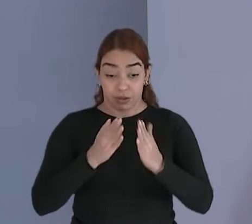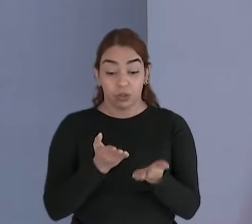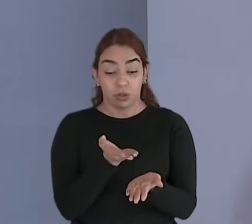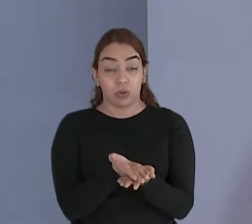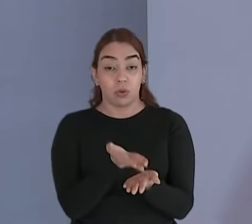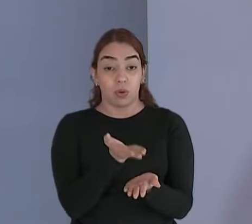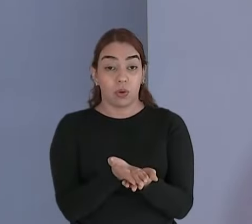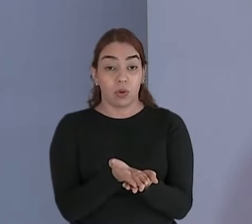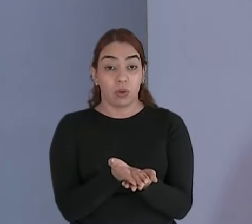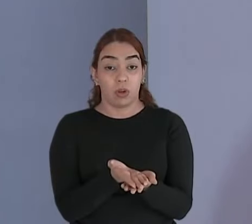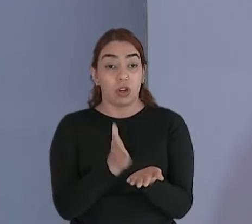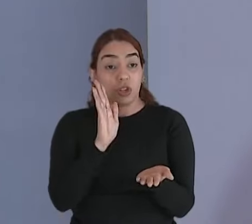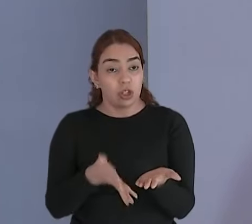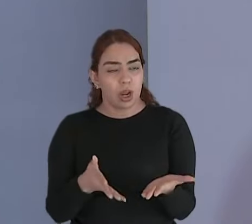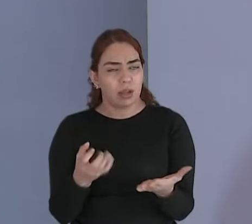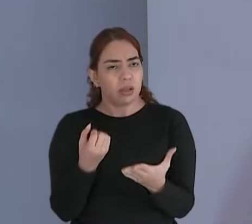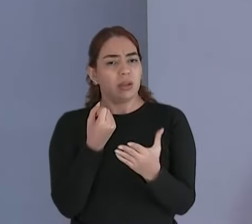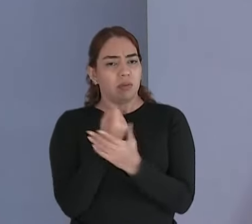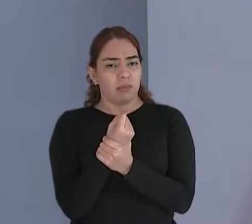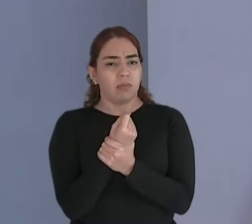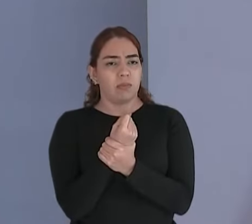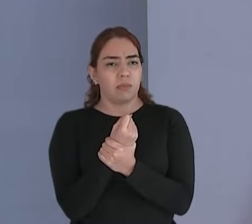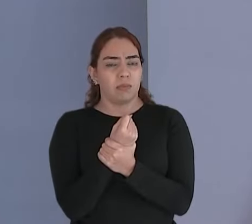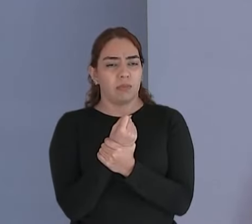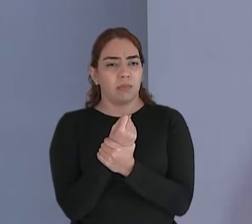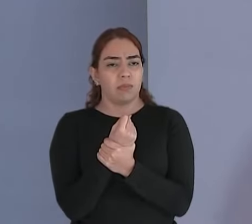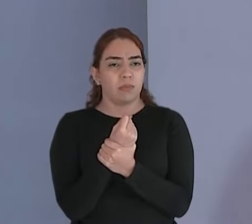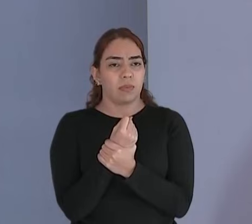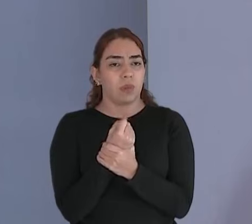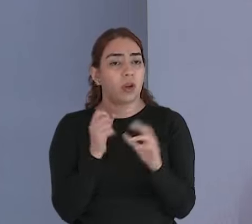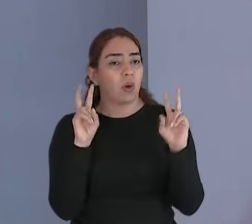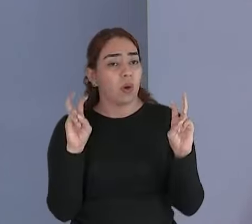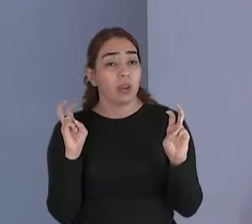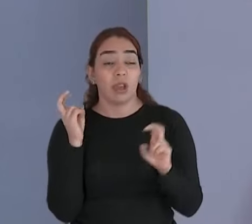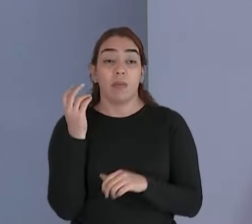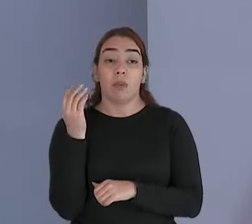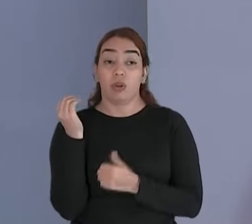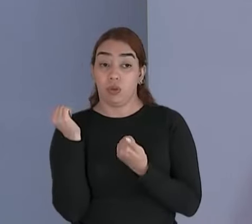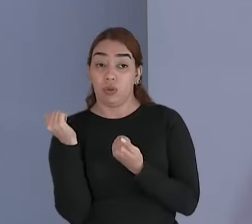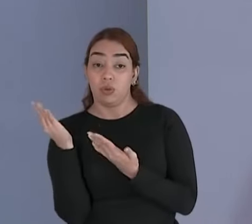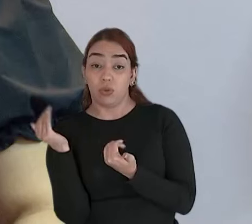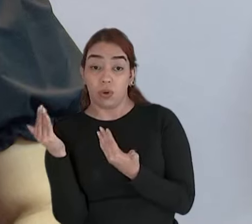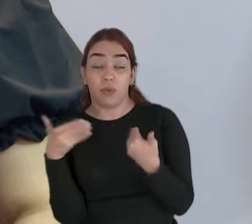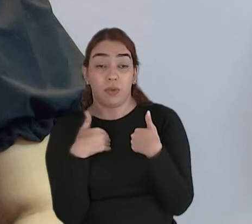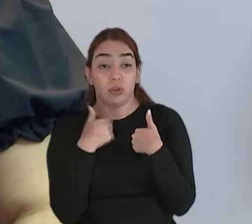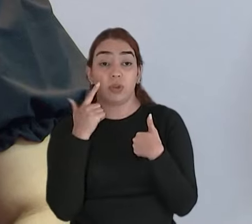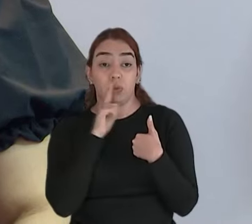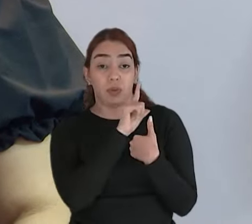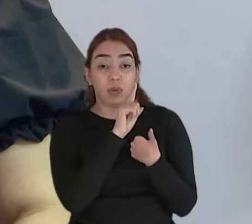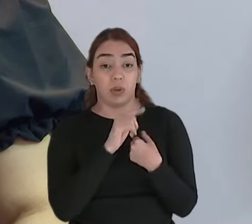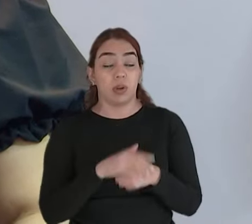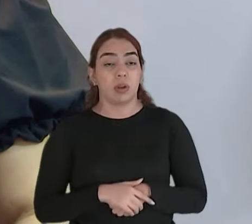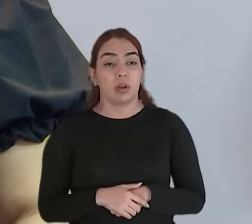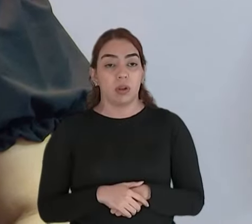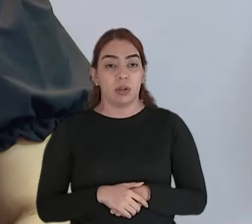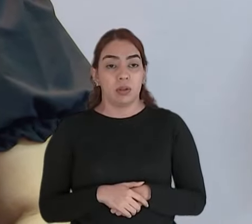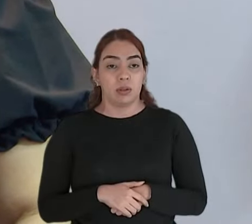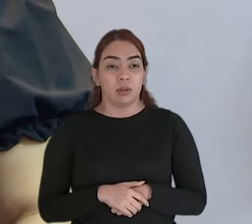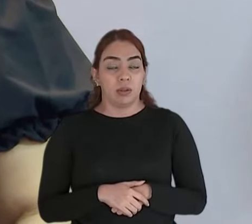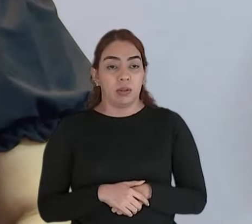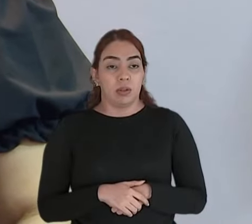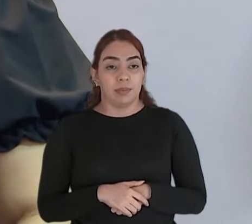as escolas estão preparadas hoje já para lidar melhor com esses adolescentes? Na realidade, assim, né,